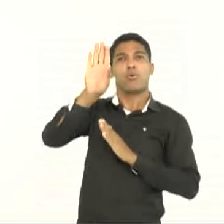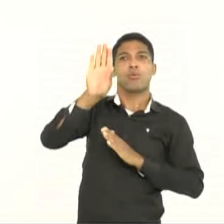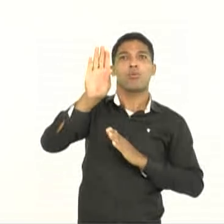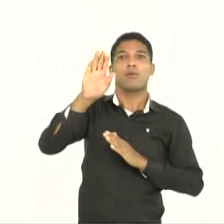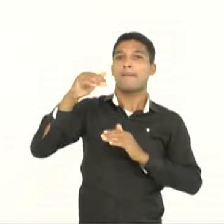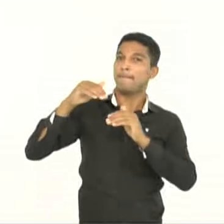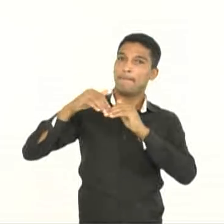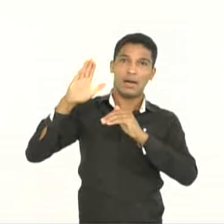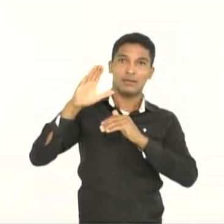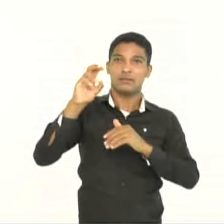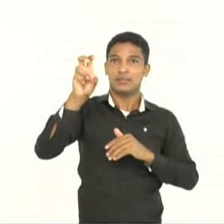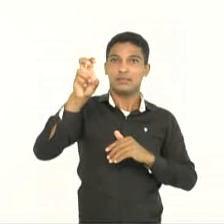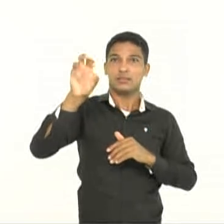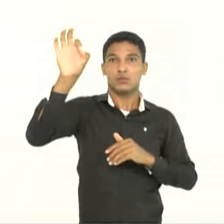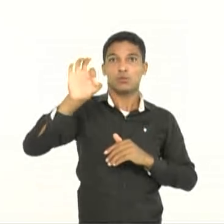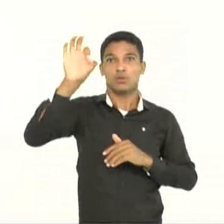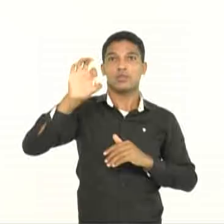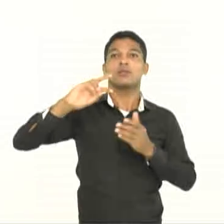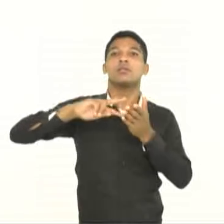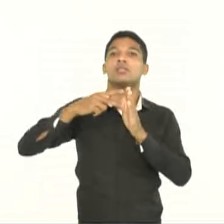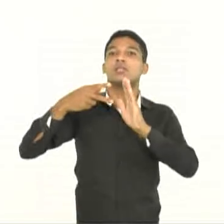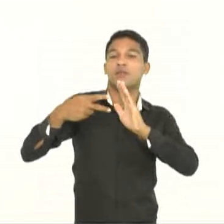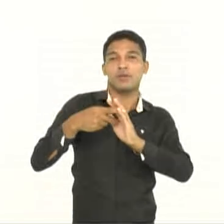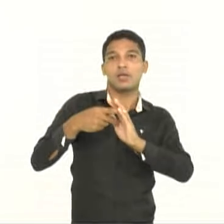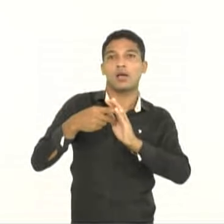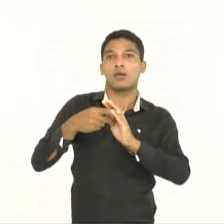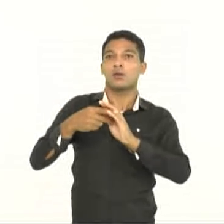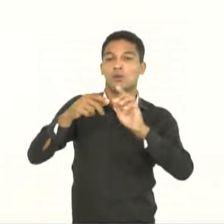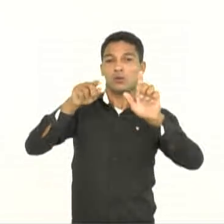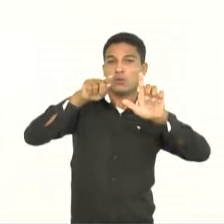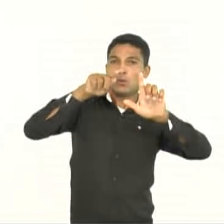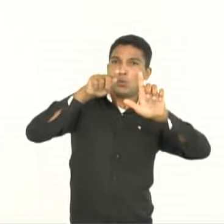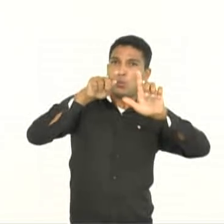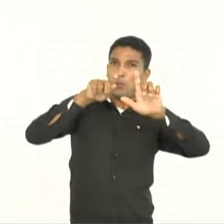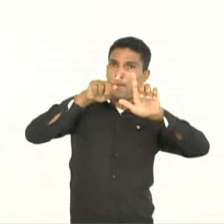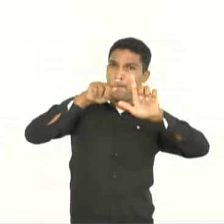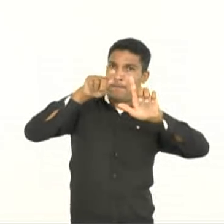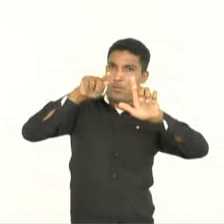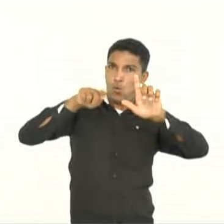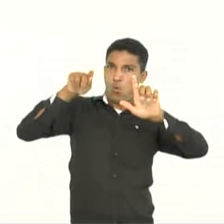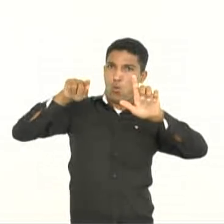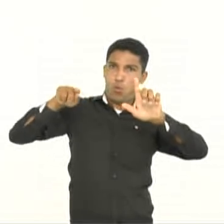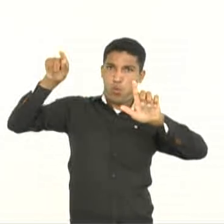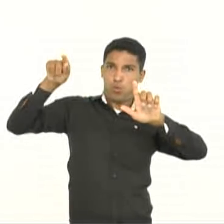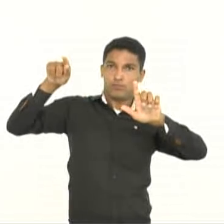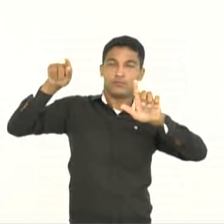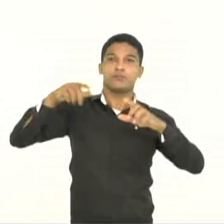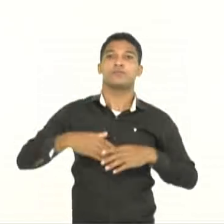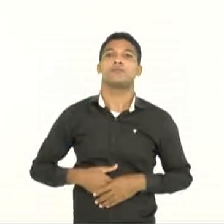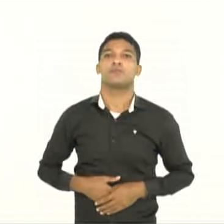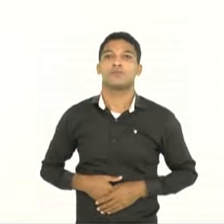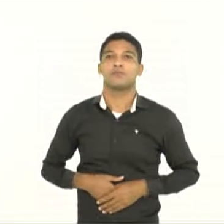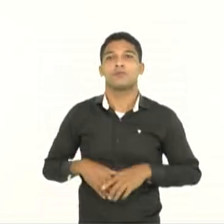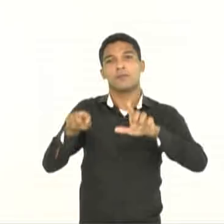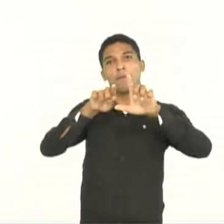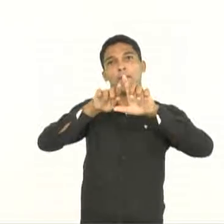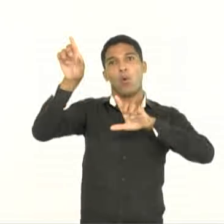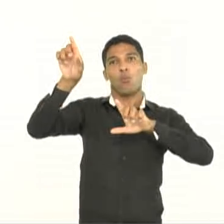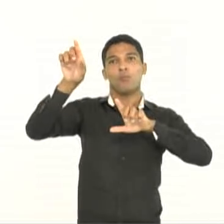seja, teve um crescimento ali na presença de indústrias na região Sul. Entre os fatores que podemos citar,